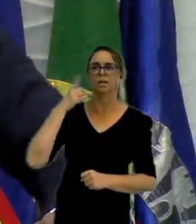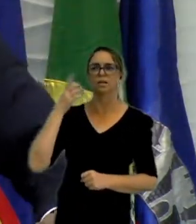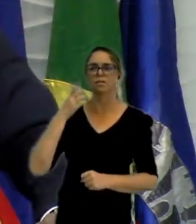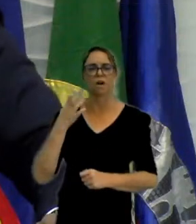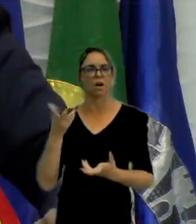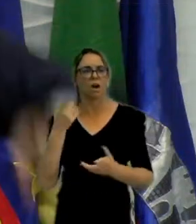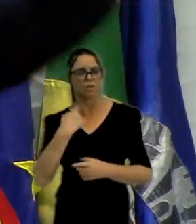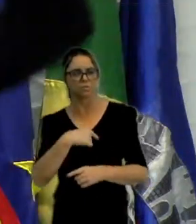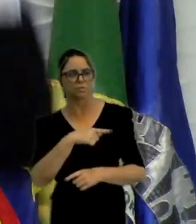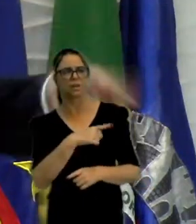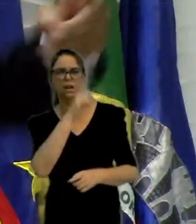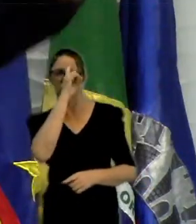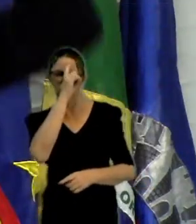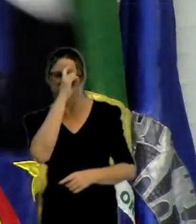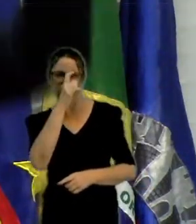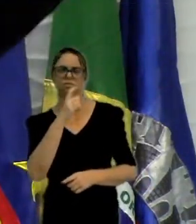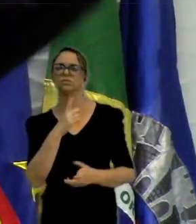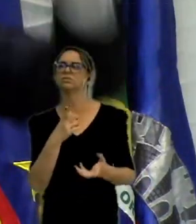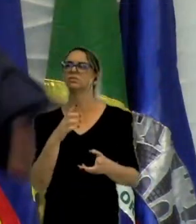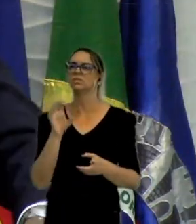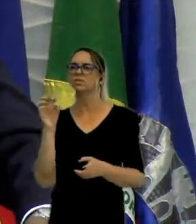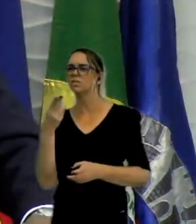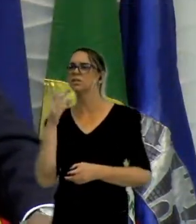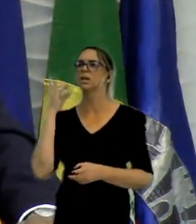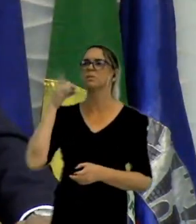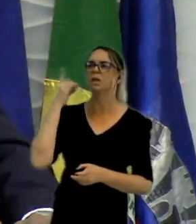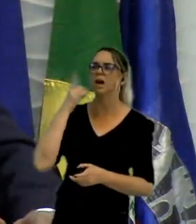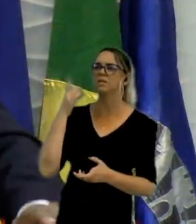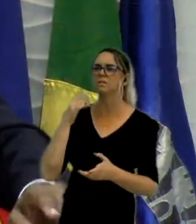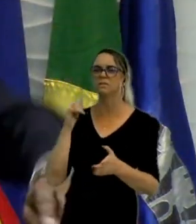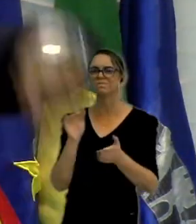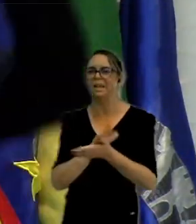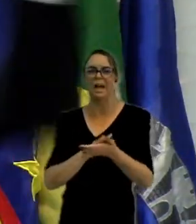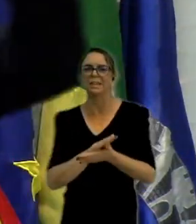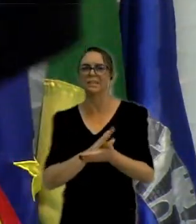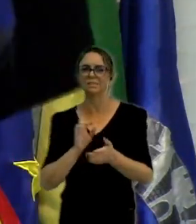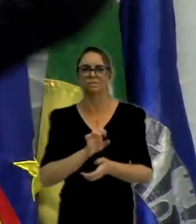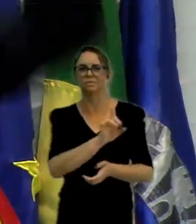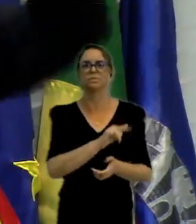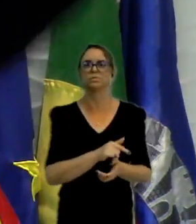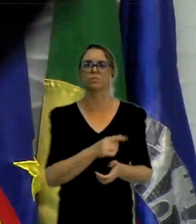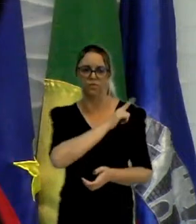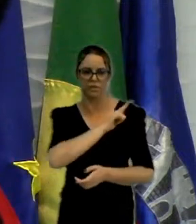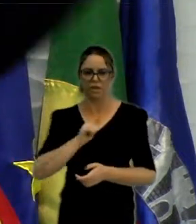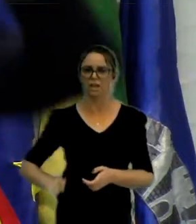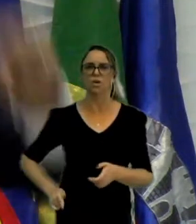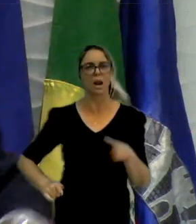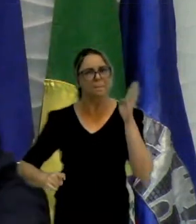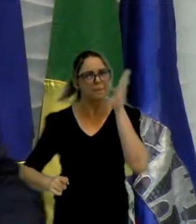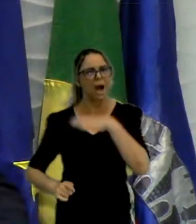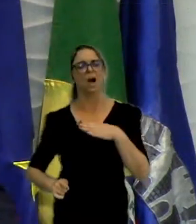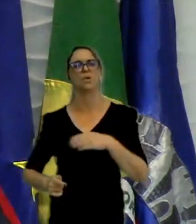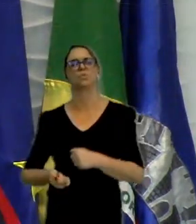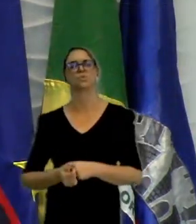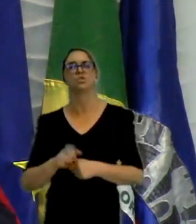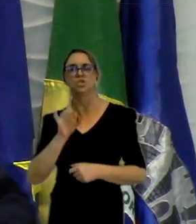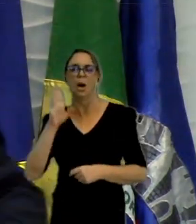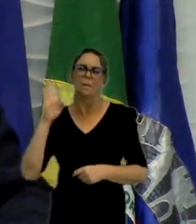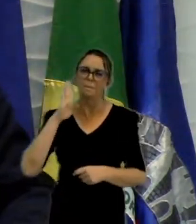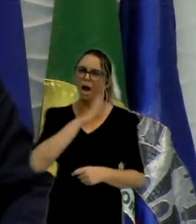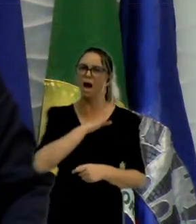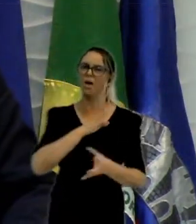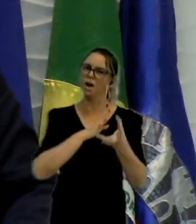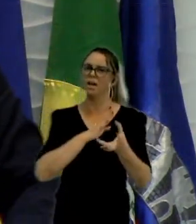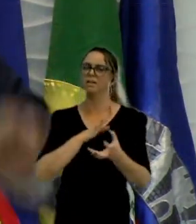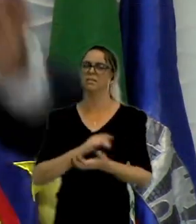ele não atende nem vereador, nem deputado, não atende ninguém. Isso é uma governadora do mal. Ela só quer o mal.